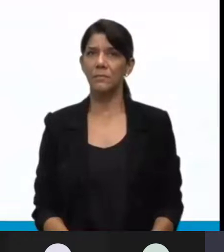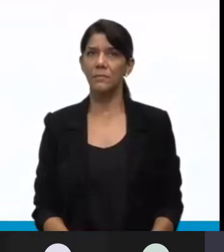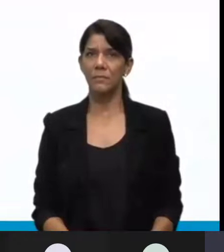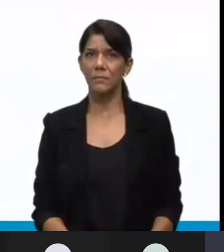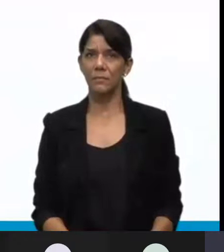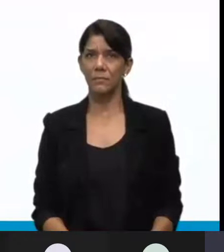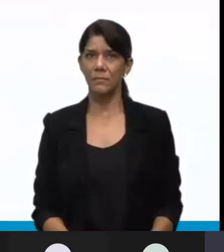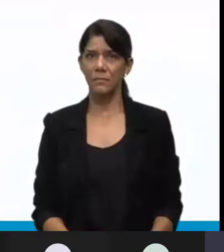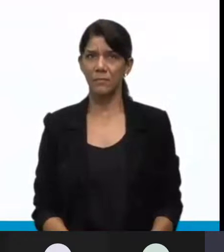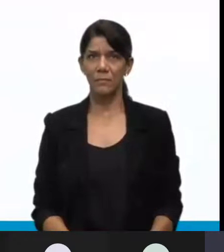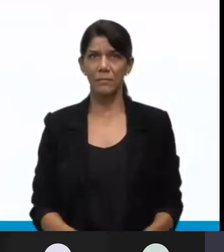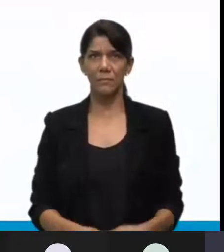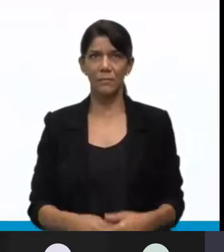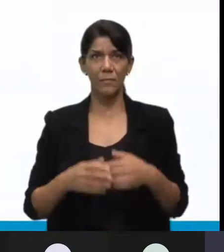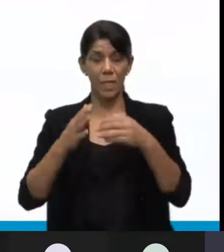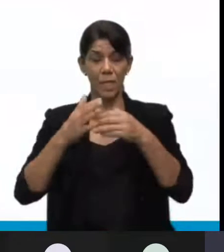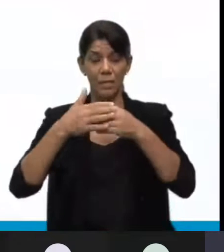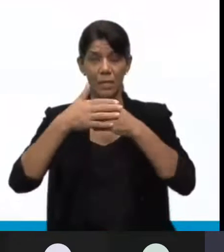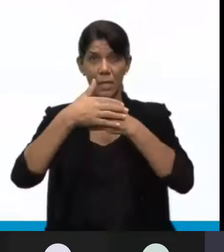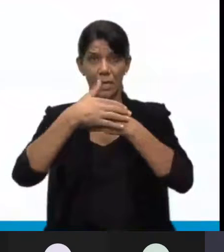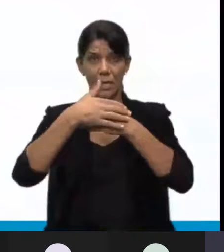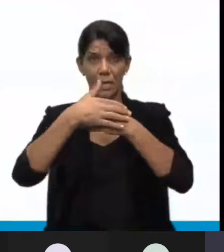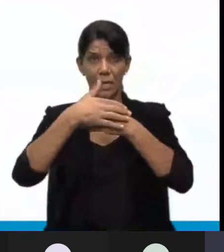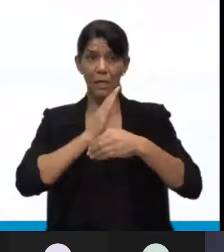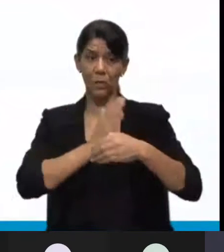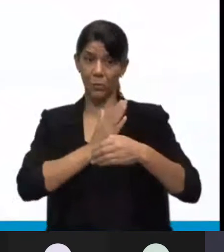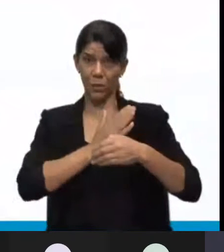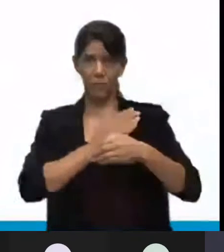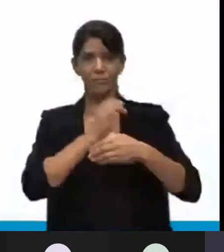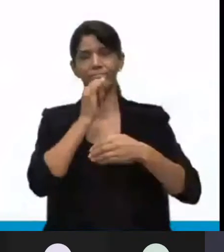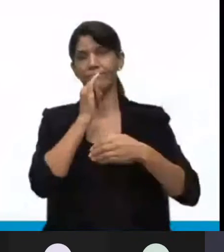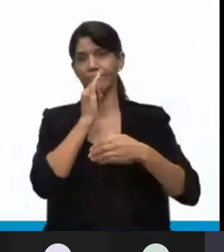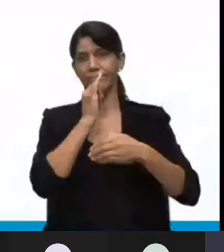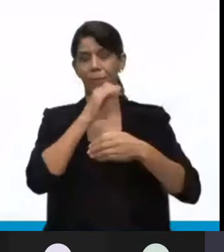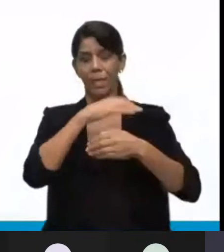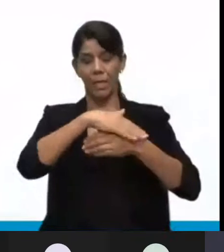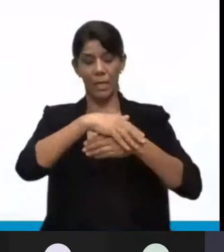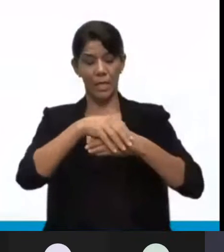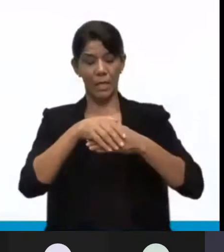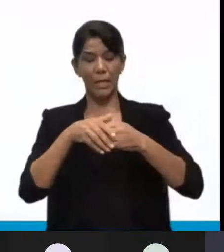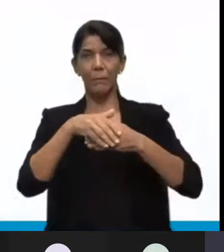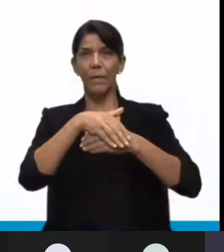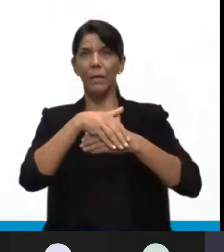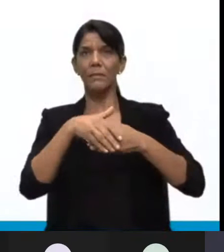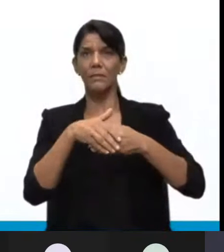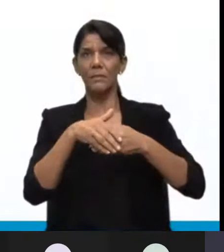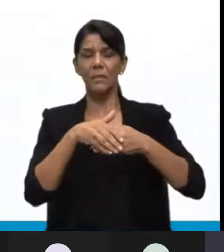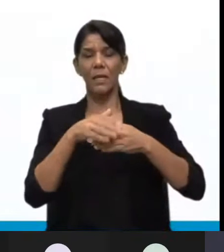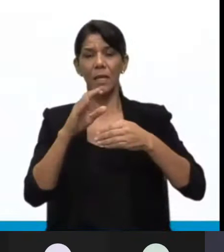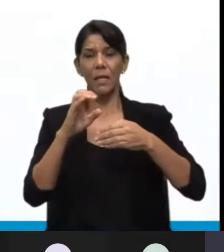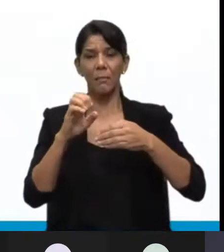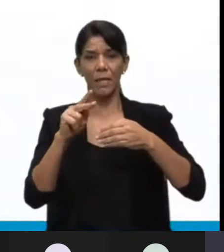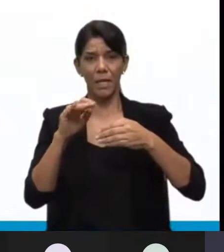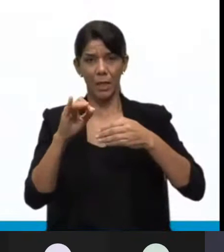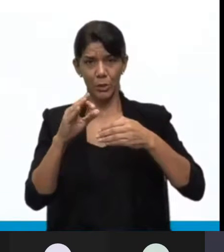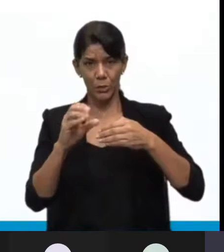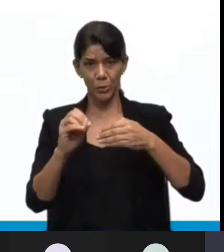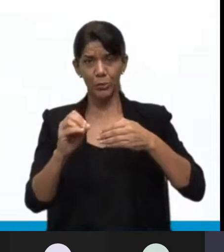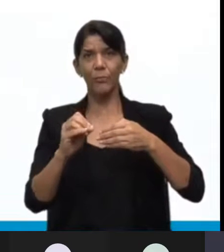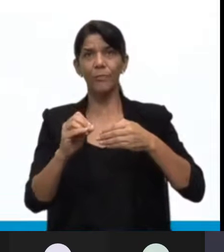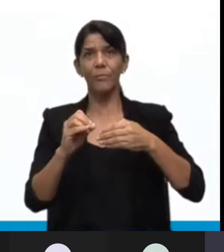vai ser a minha camada, né? Na verdade, ela é mais aqui assim, ó, né? É a minha camada